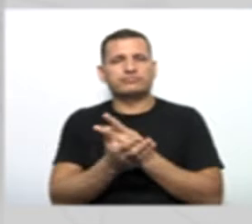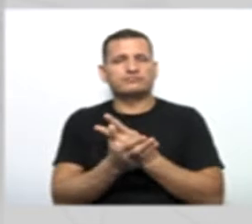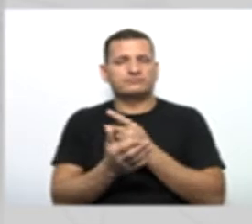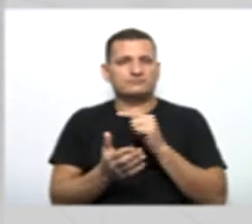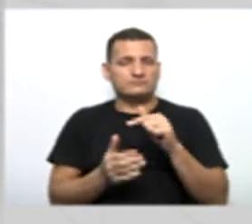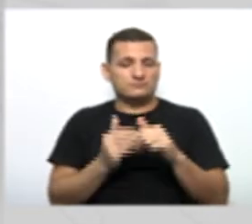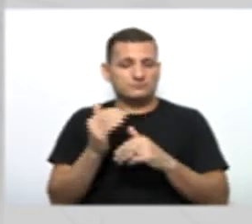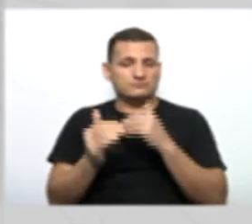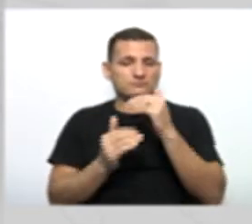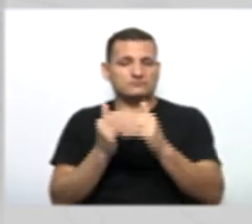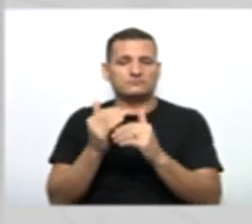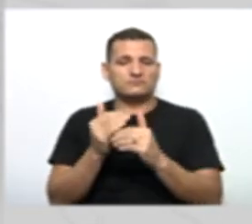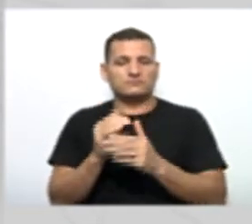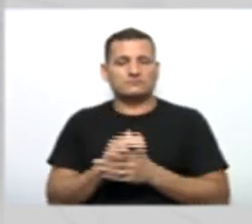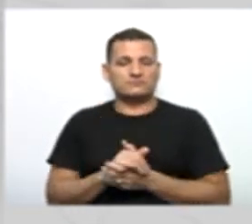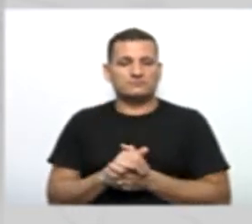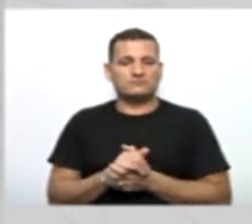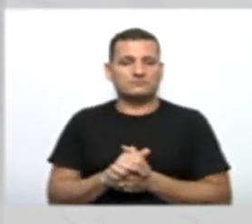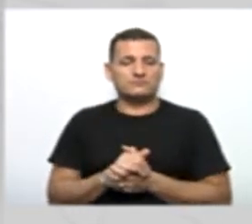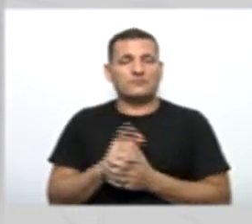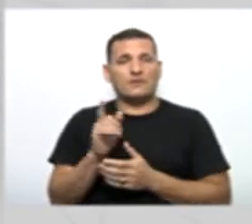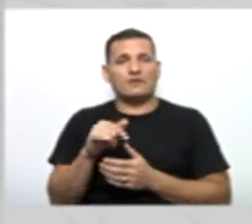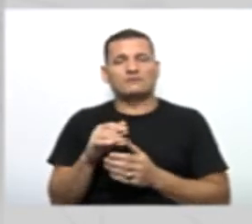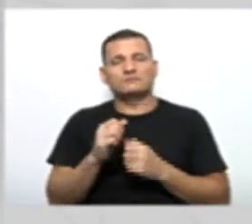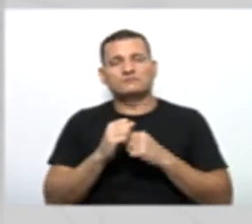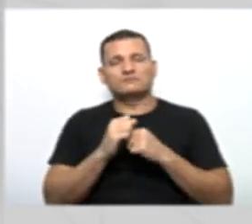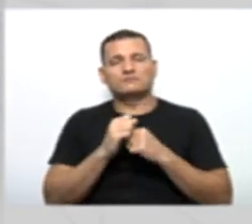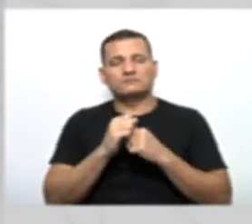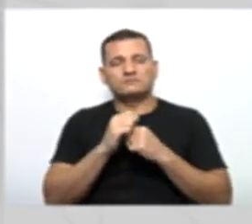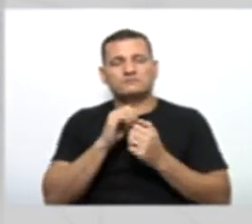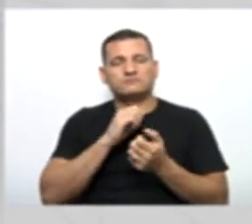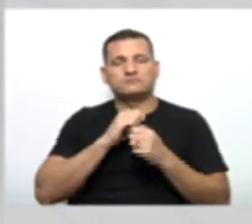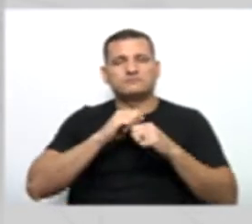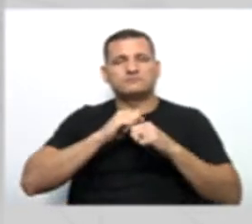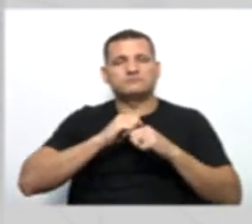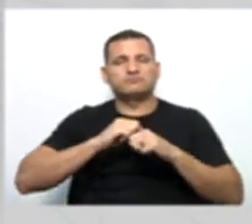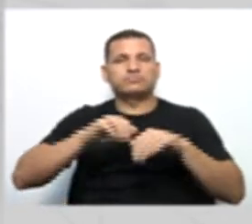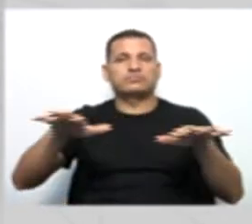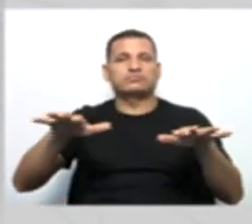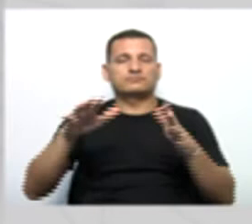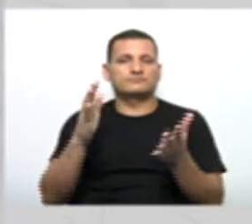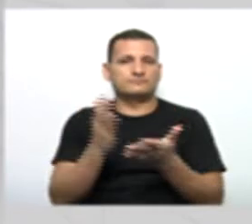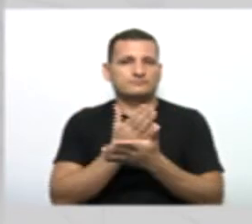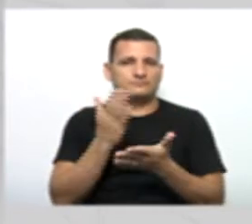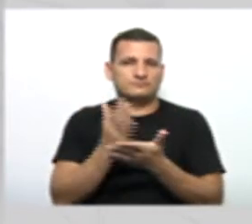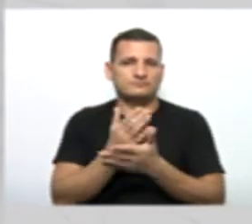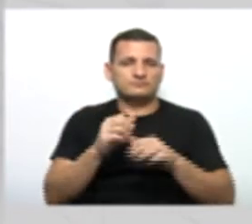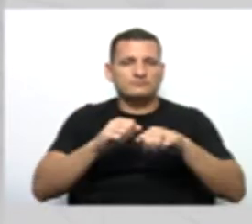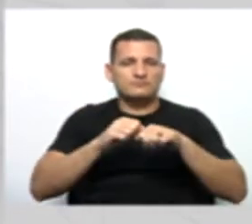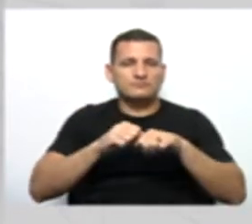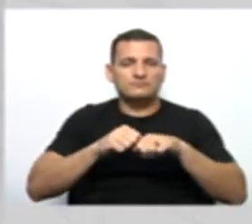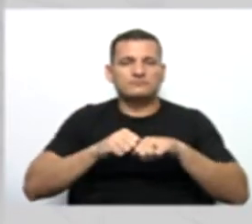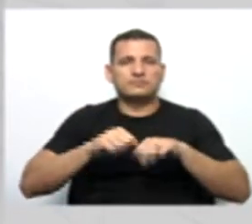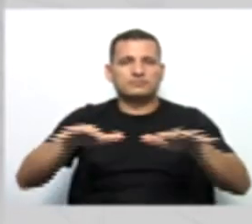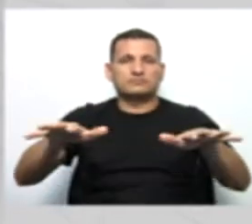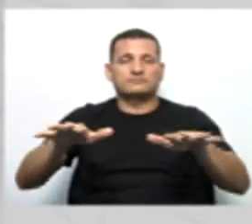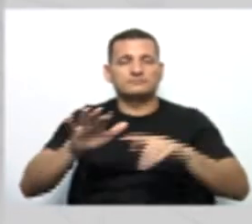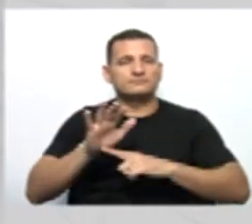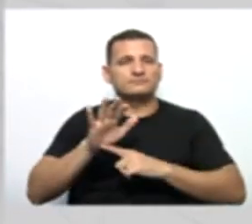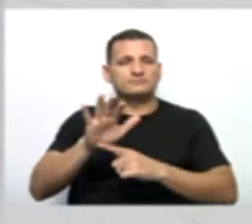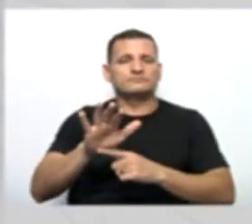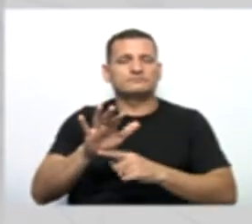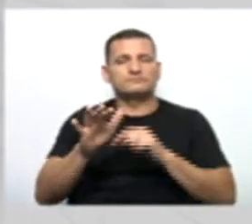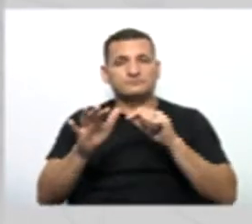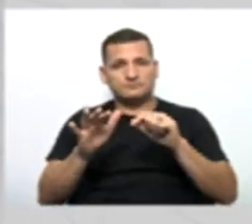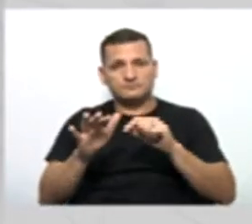o lançamento de um livro que ele mostrou que a contaminação por